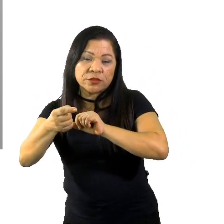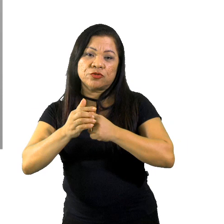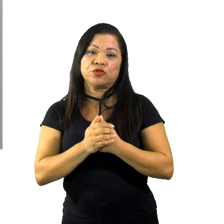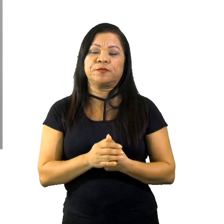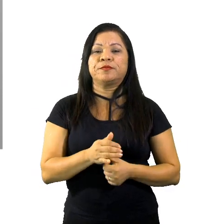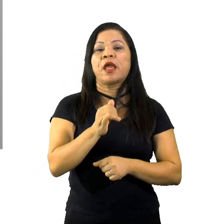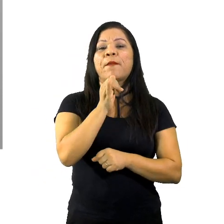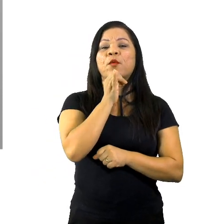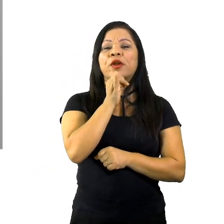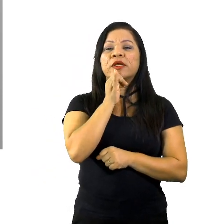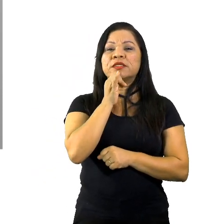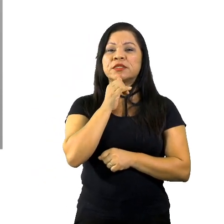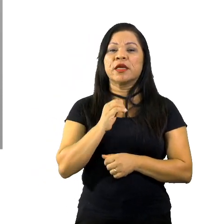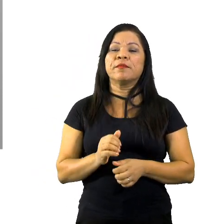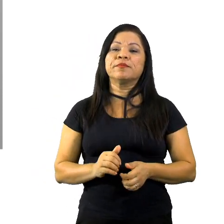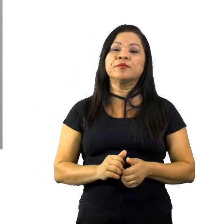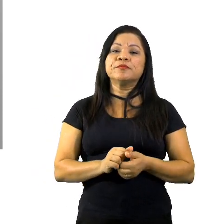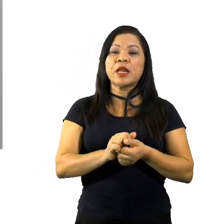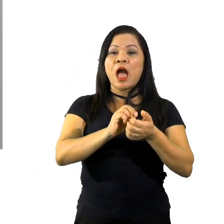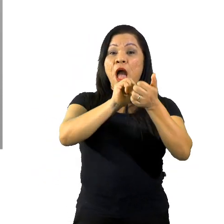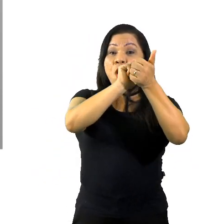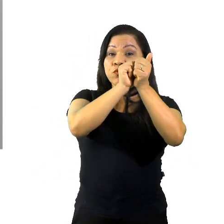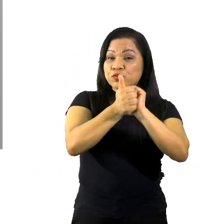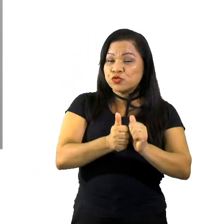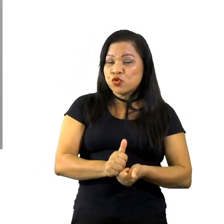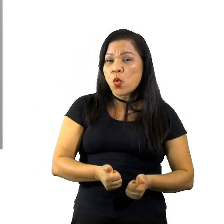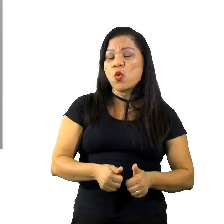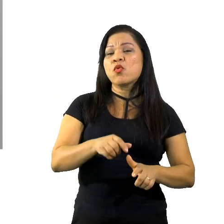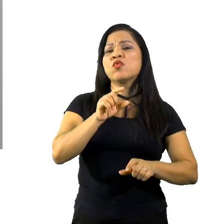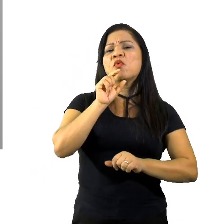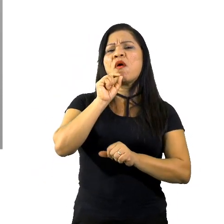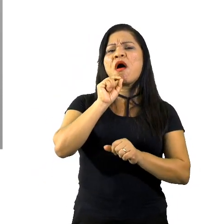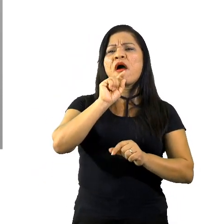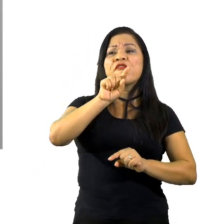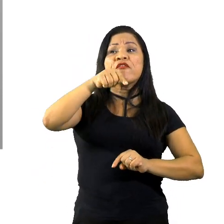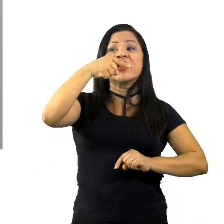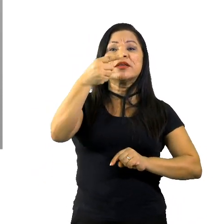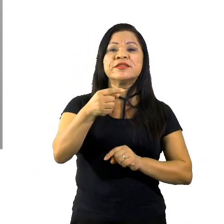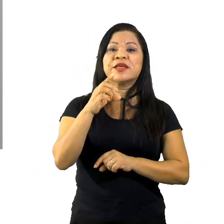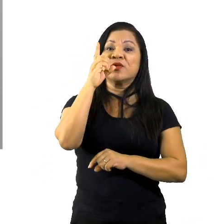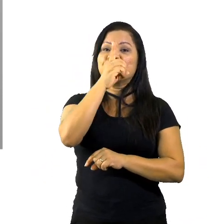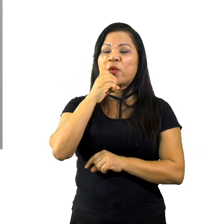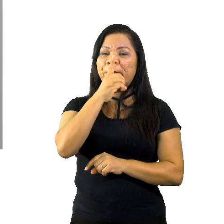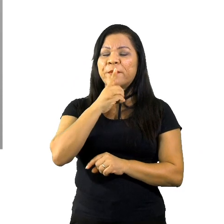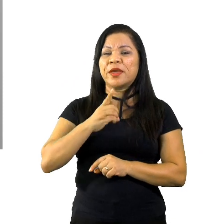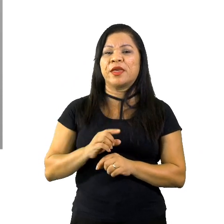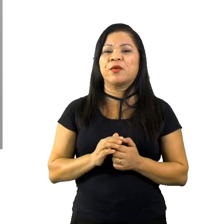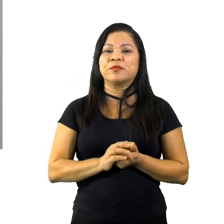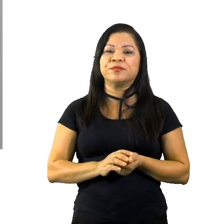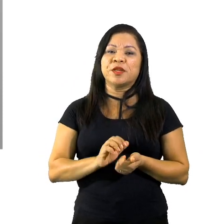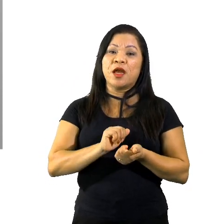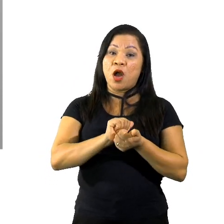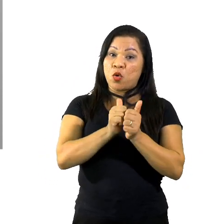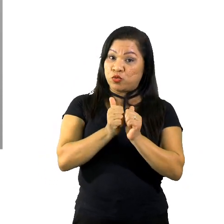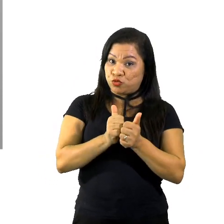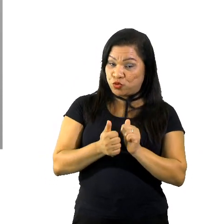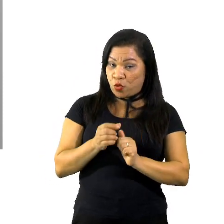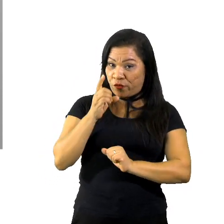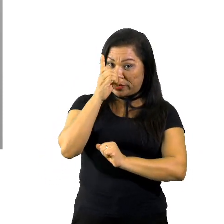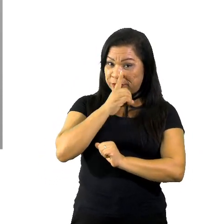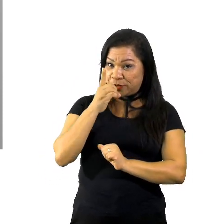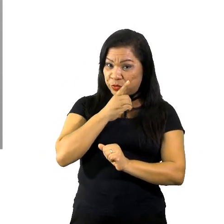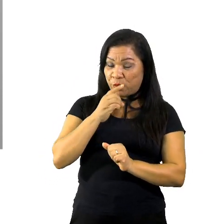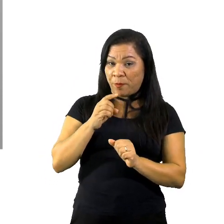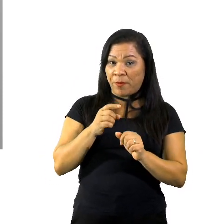jogo será no domingo, o jogo decidirá o campeonato. O jogo será no domingo, é a primeira oração